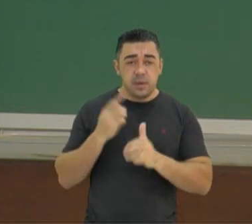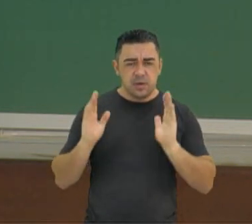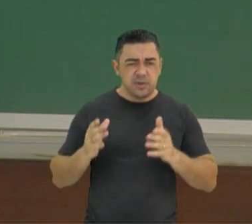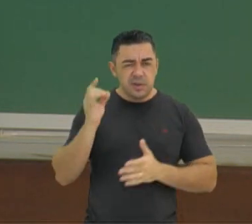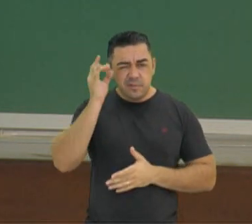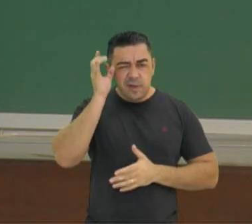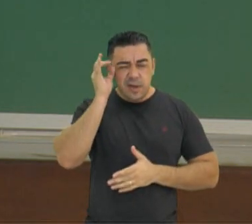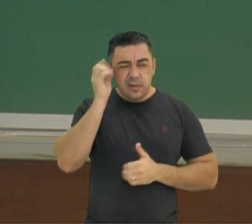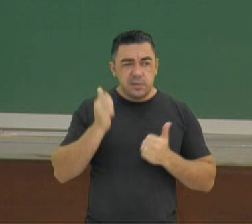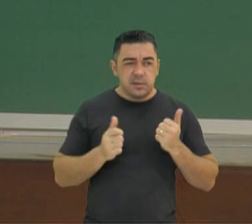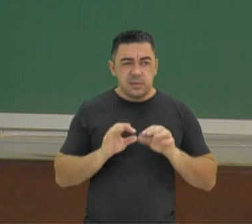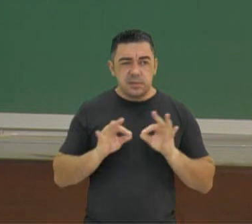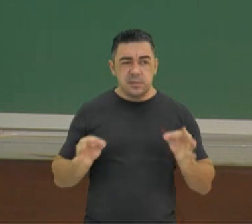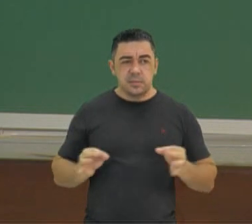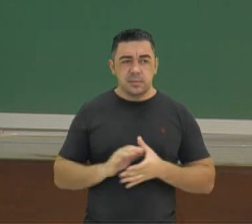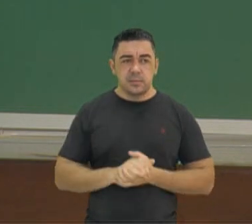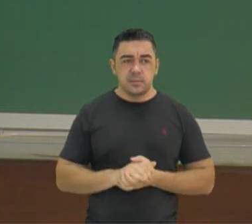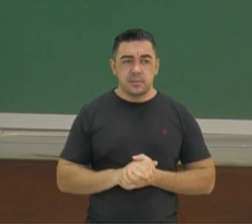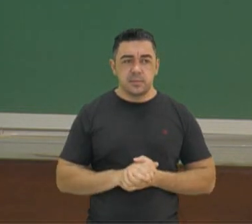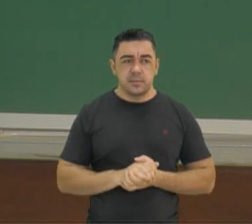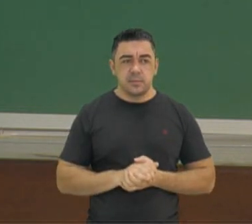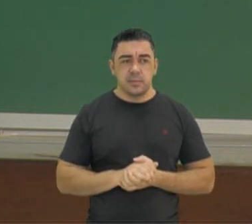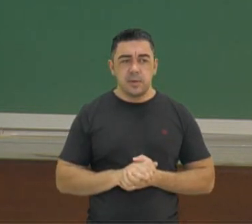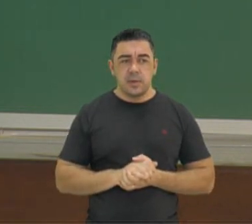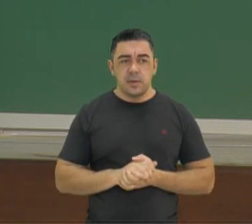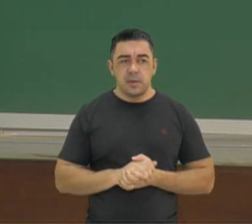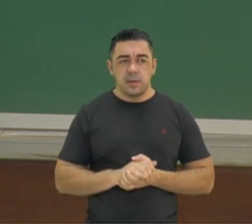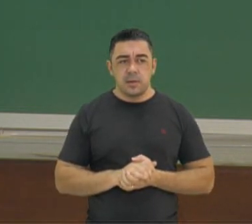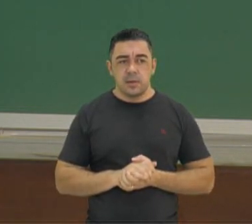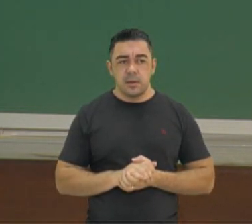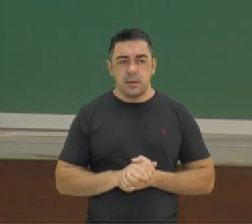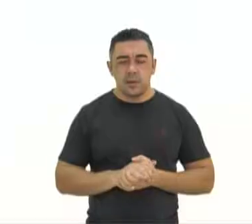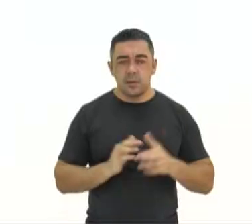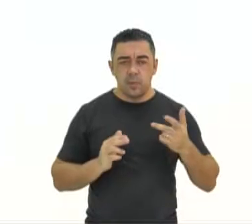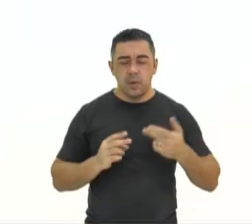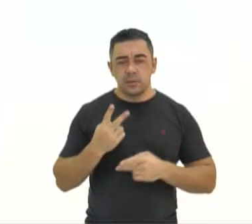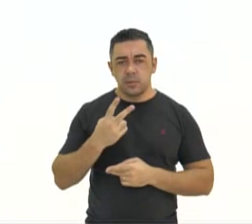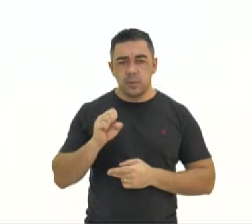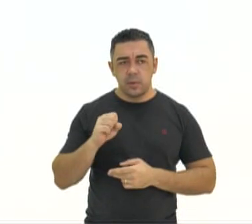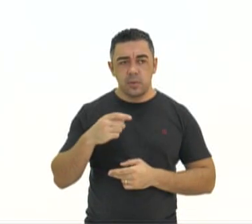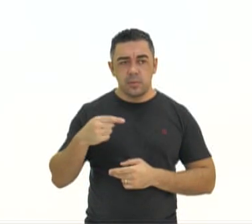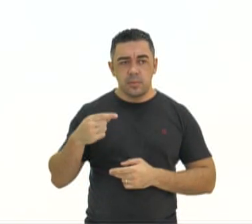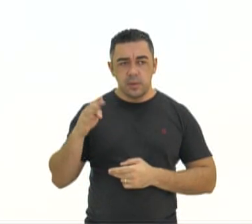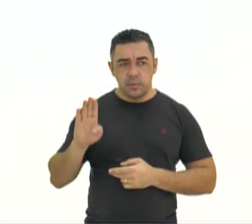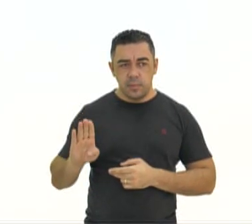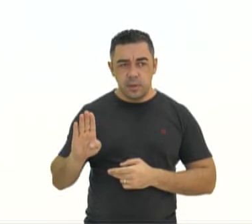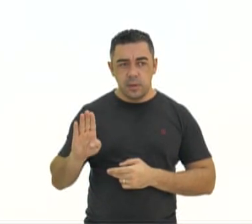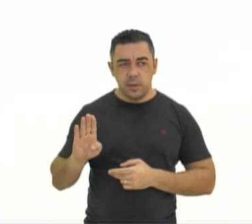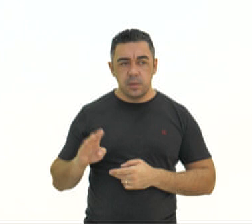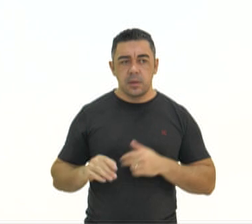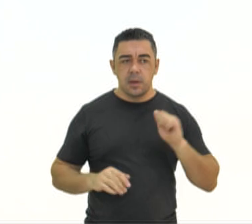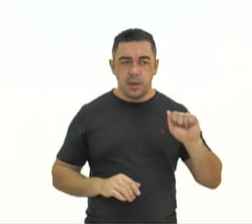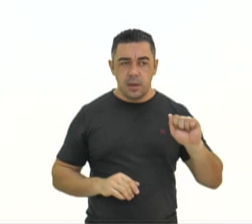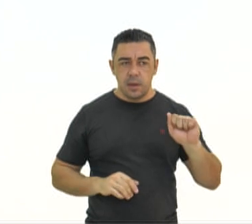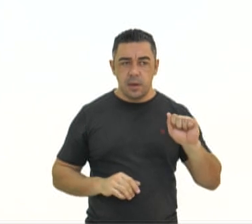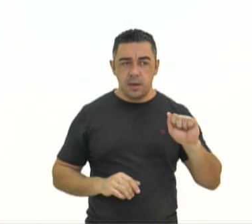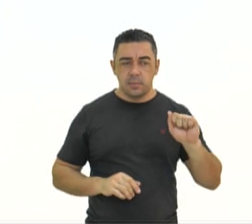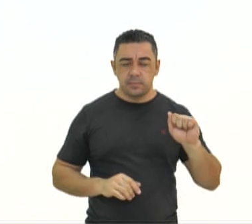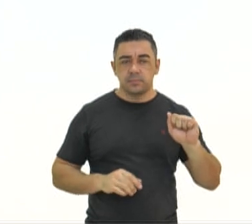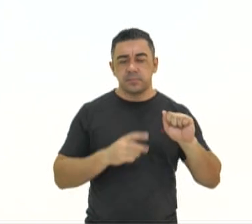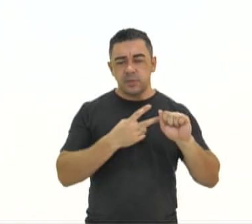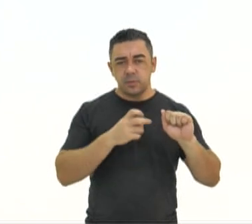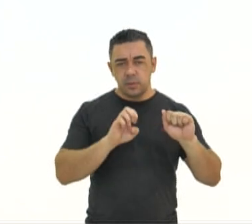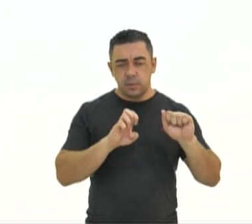está mais simples de substituir. Então, eu tenho ali, ó, que A é igual a 58 menos B. No lugar de